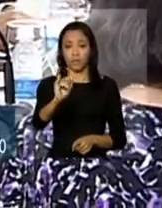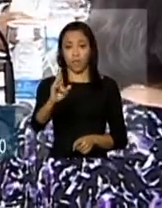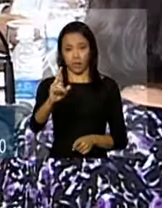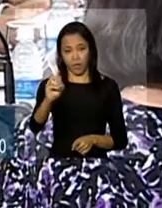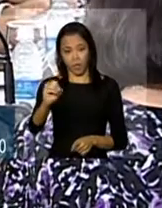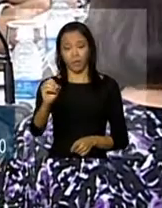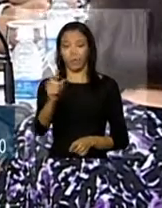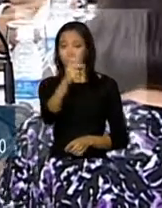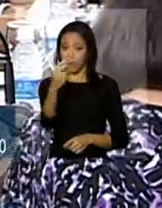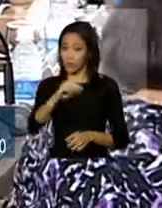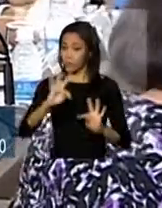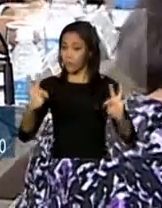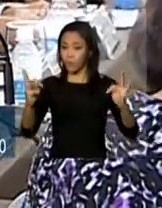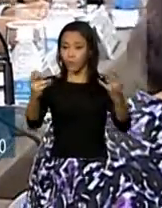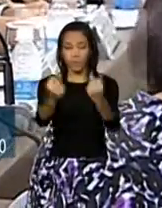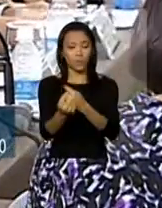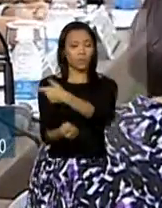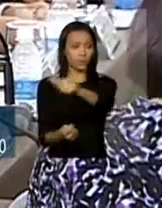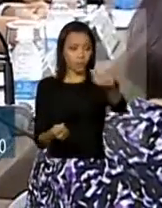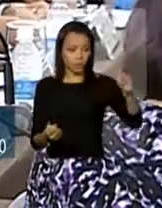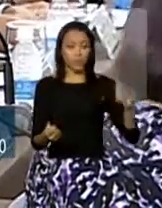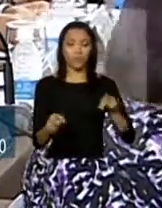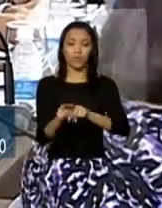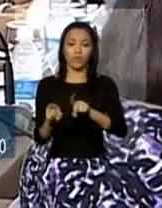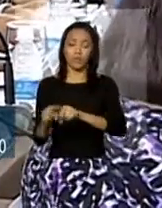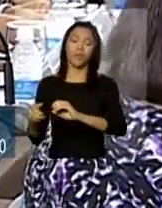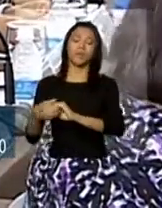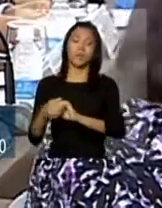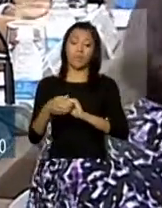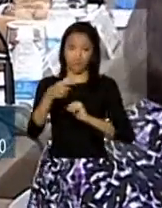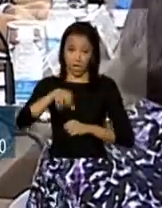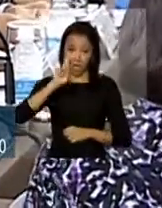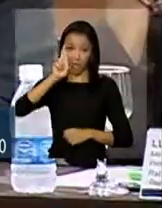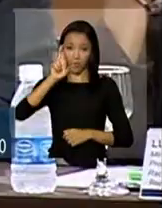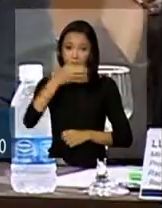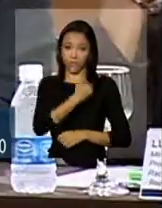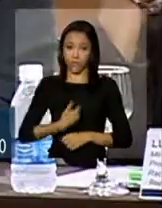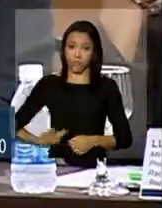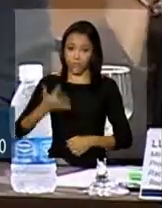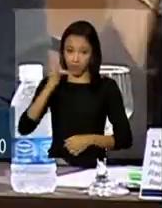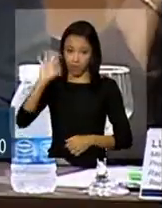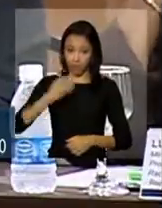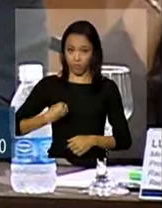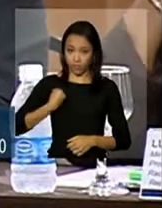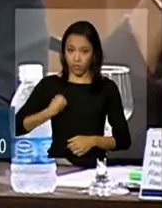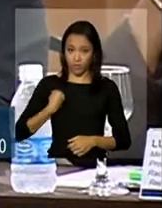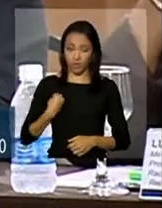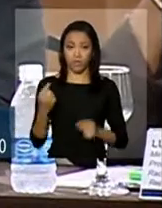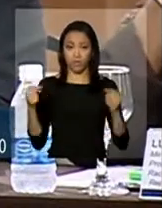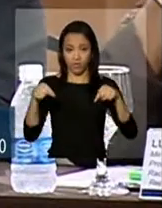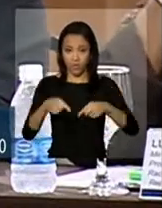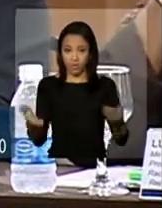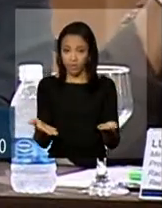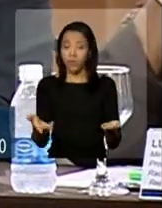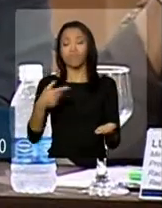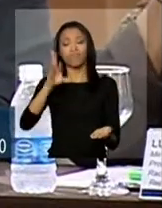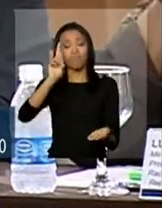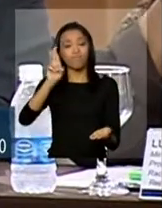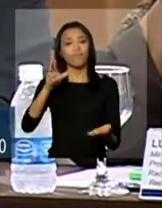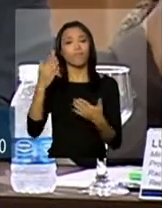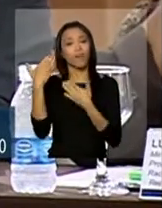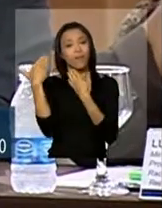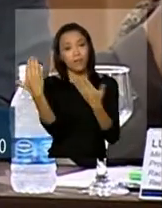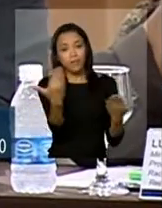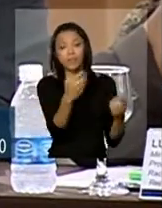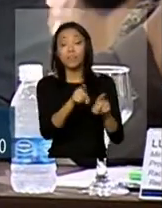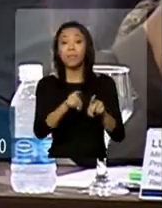eu cumprimento todos os demais componentes do governo federal, autoridades do governo federal. Também cumprimentar os